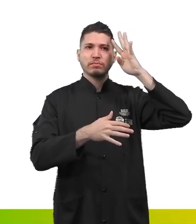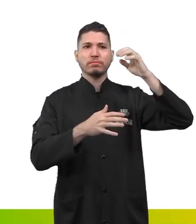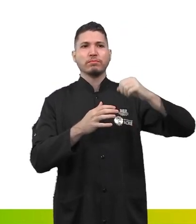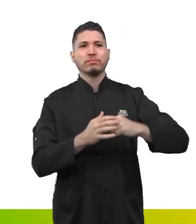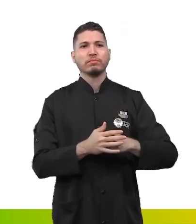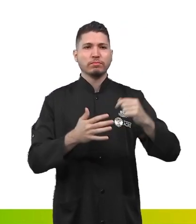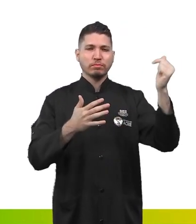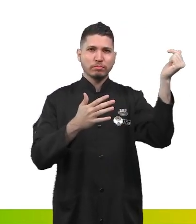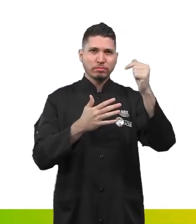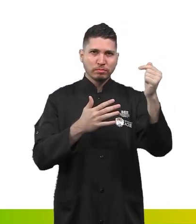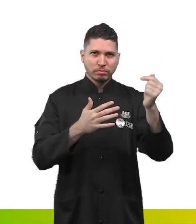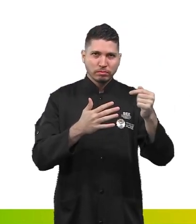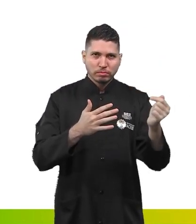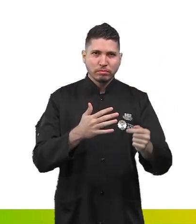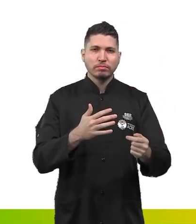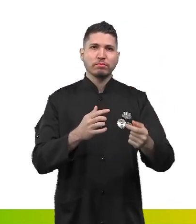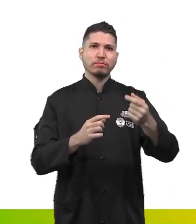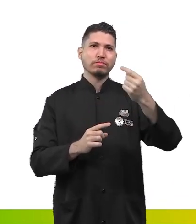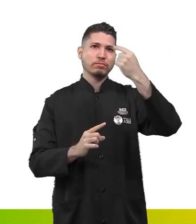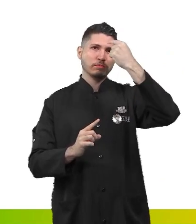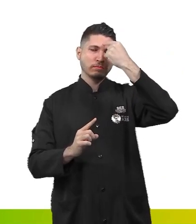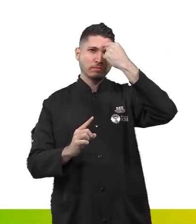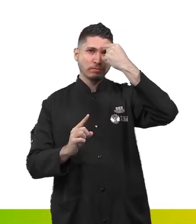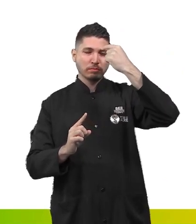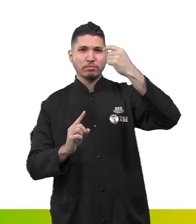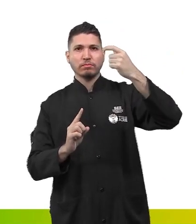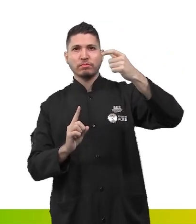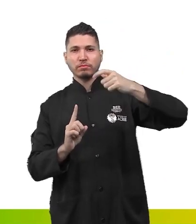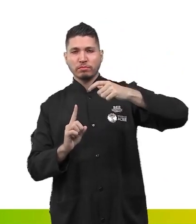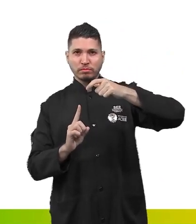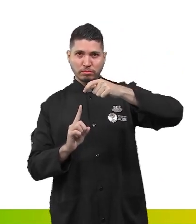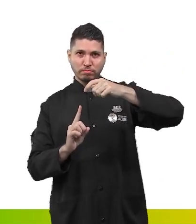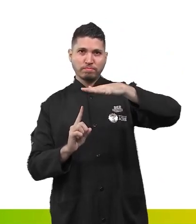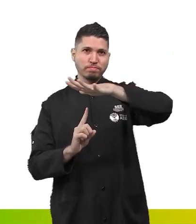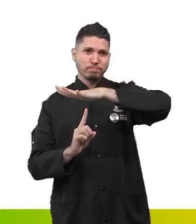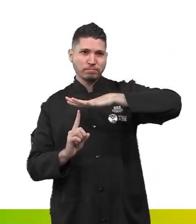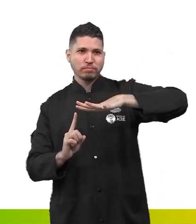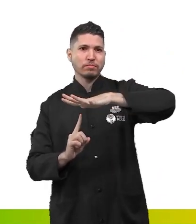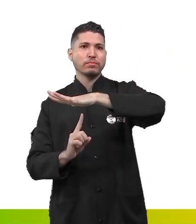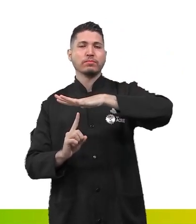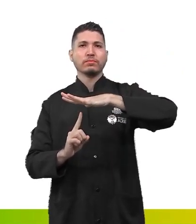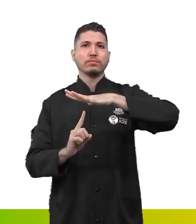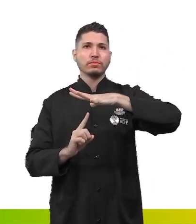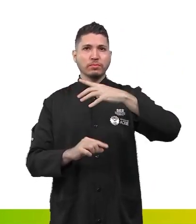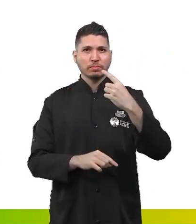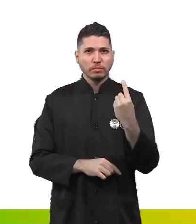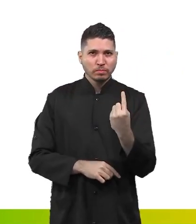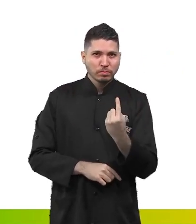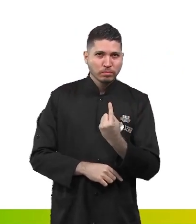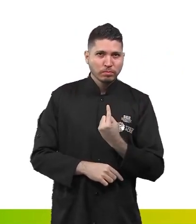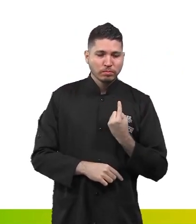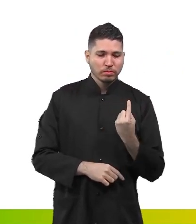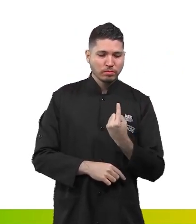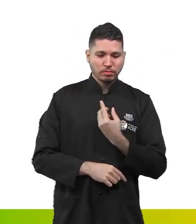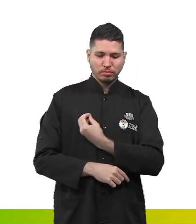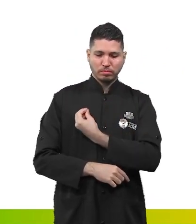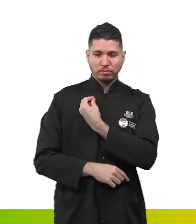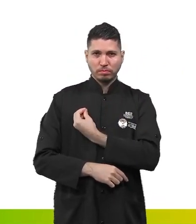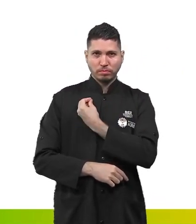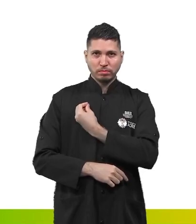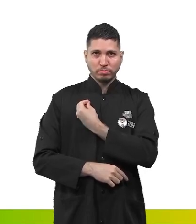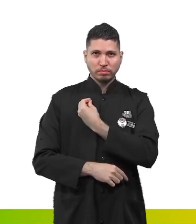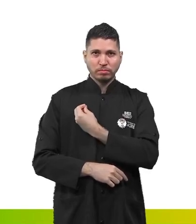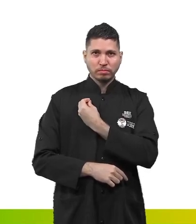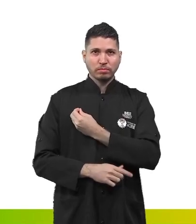dos aspectos morais da vida social e da vida individual, como a conduta e